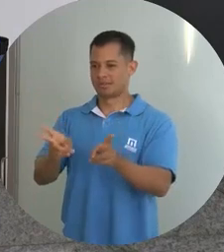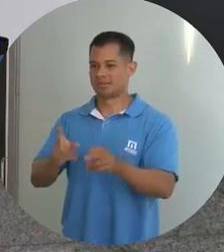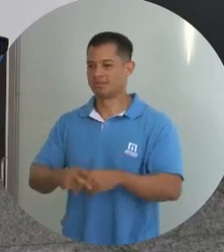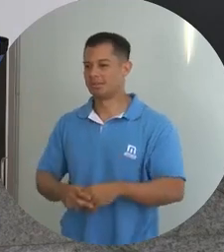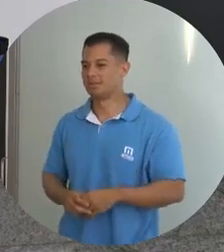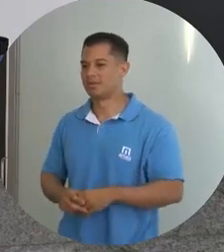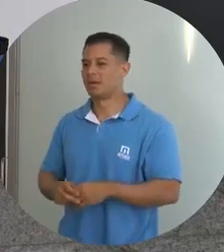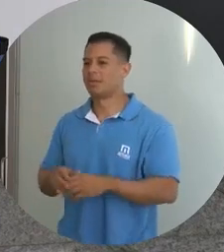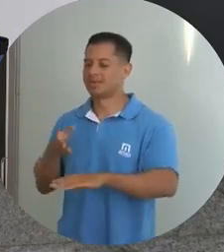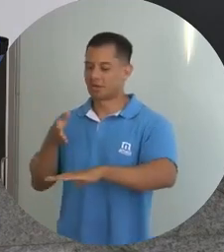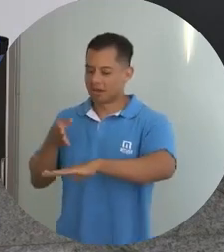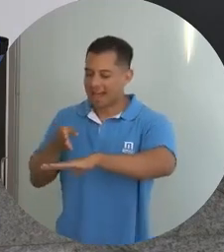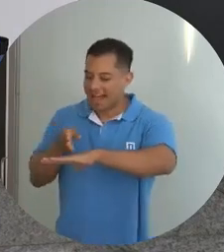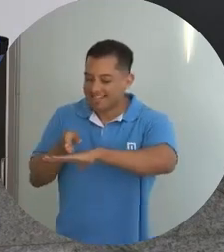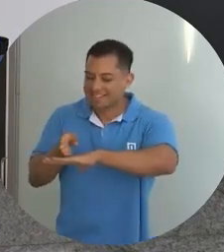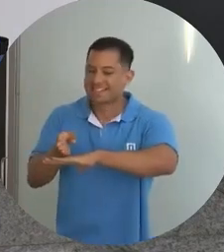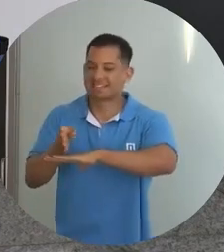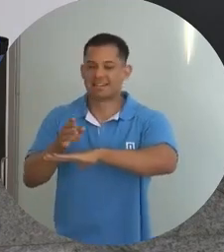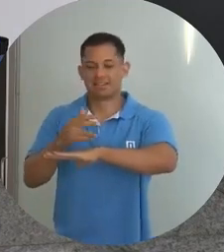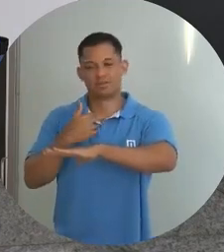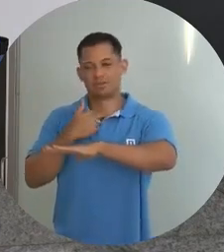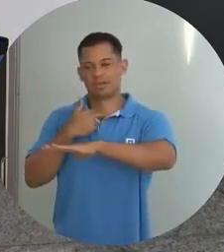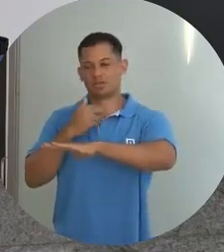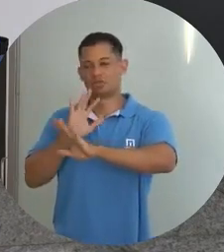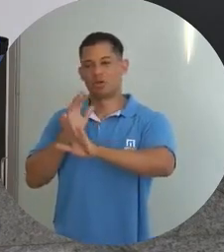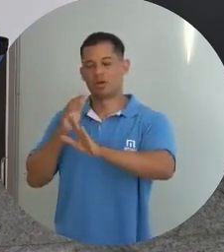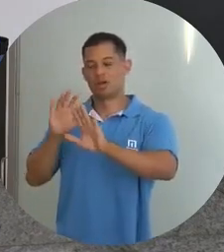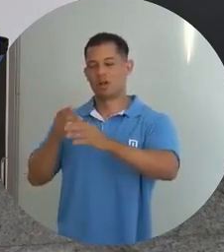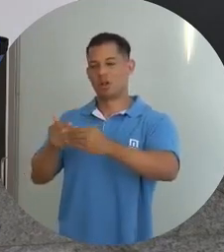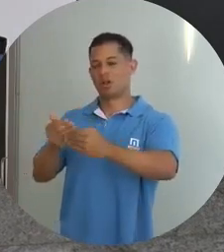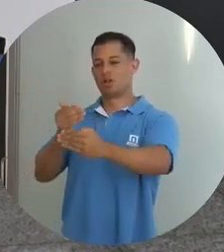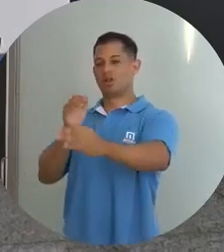está bem restrito. E